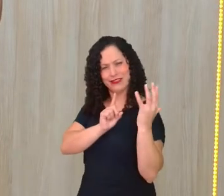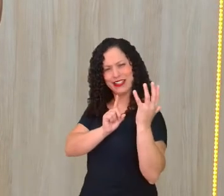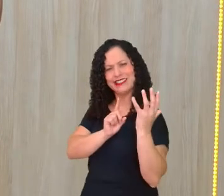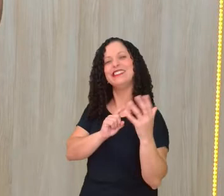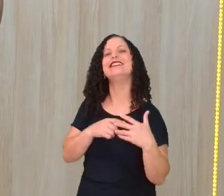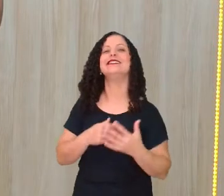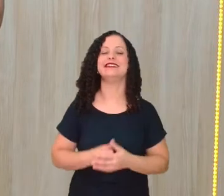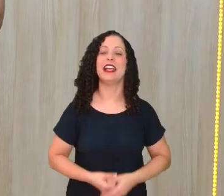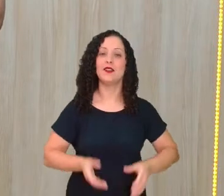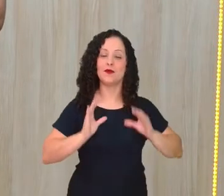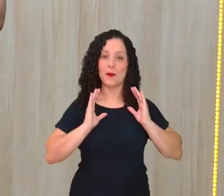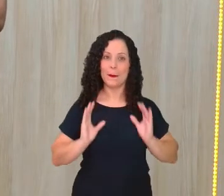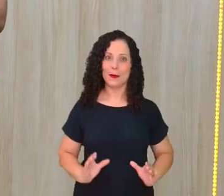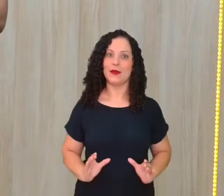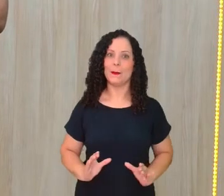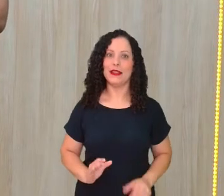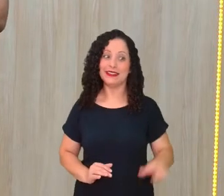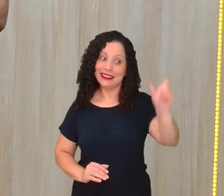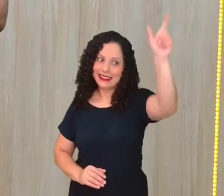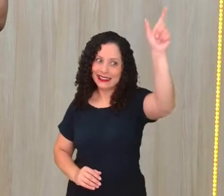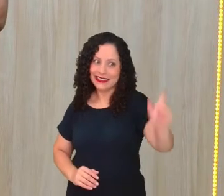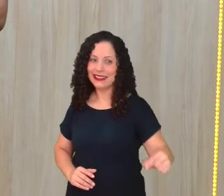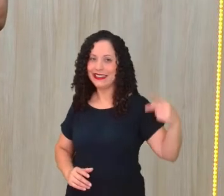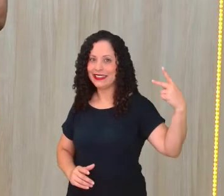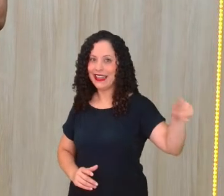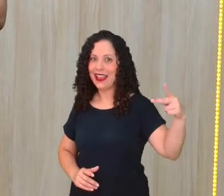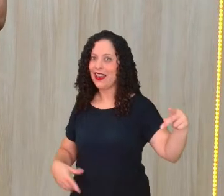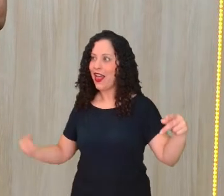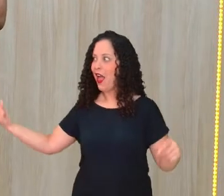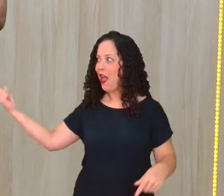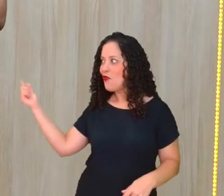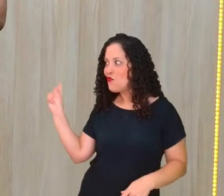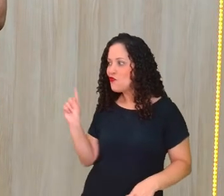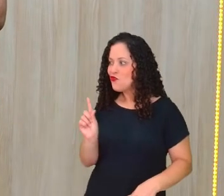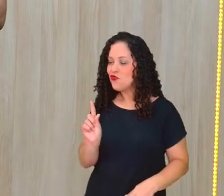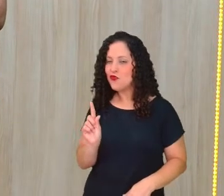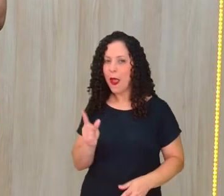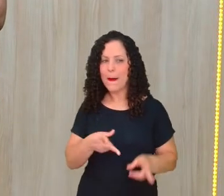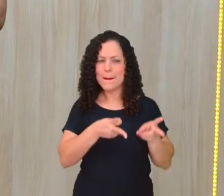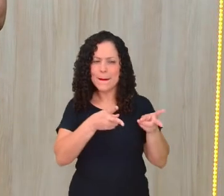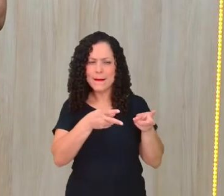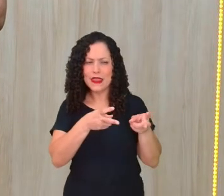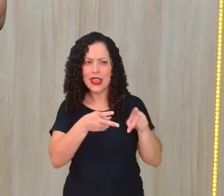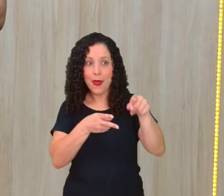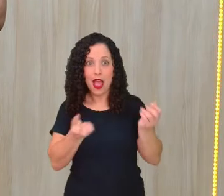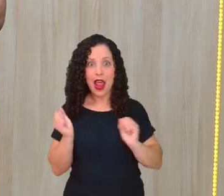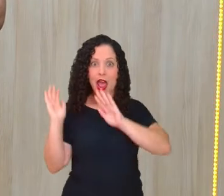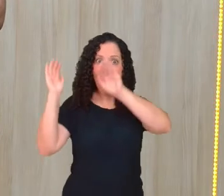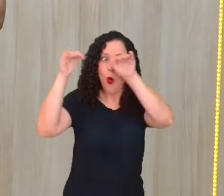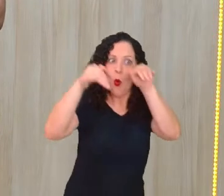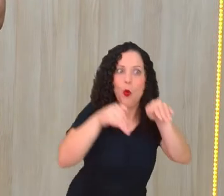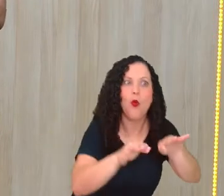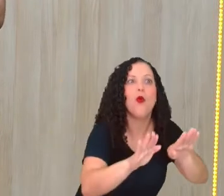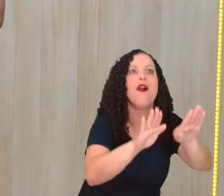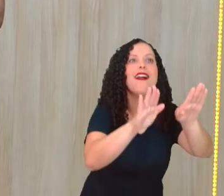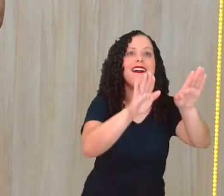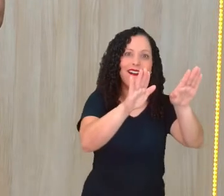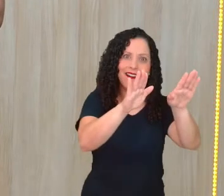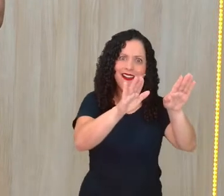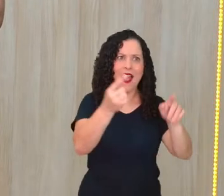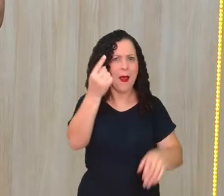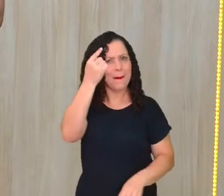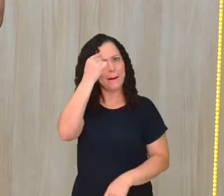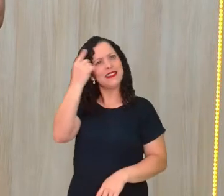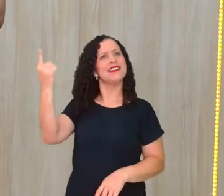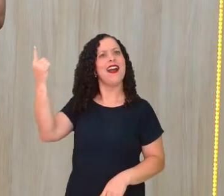do comportamento da protagonista, né? A irmã chega, percebe o que a irmã está fazendo, a irmã mais nova está fazendo, e pensa,